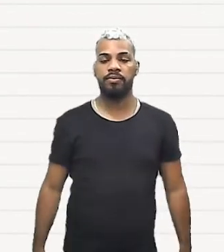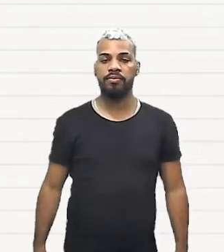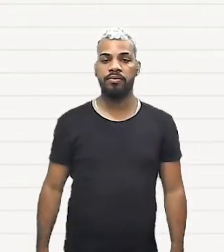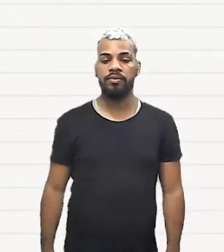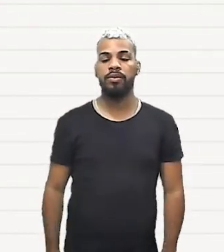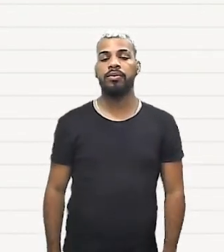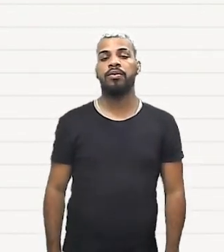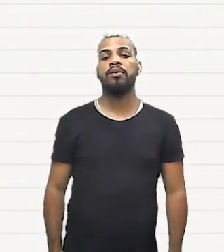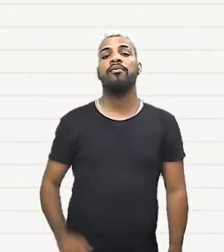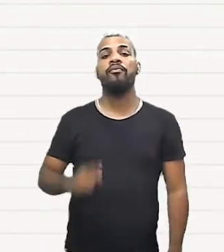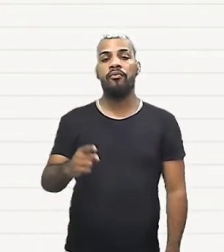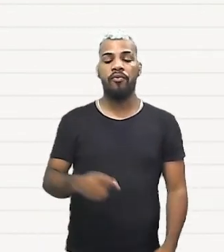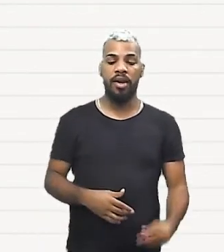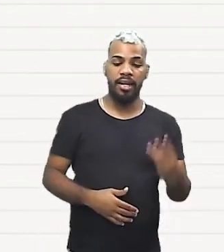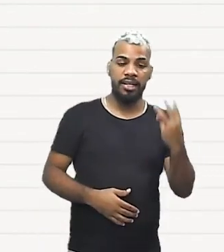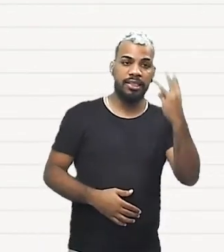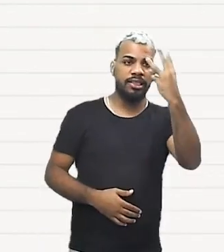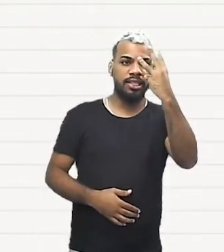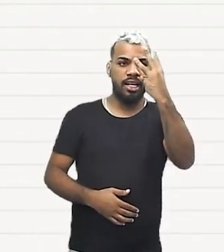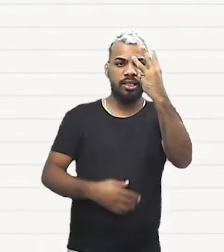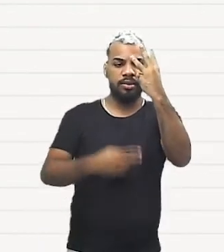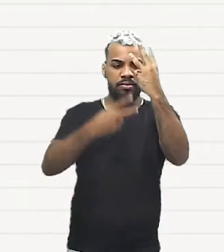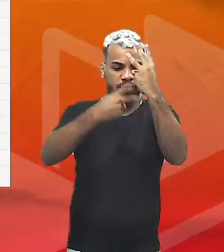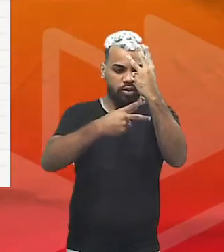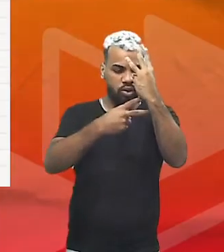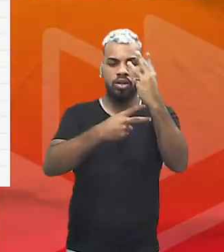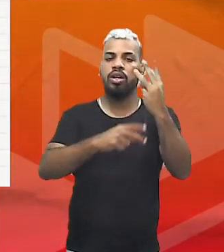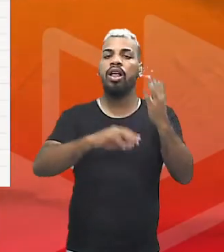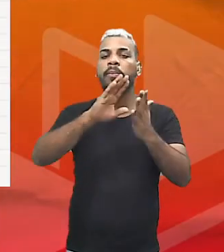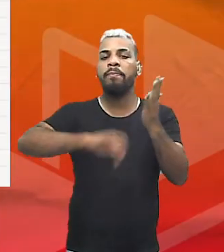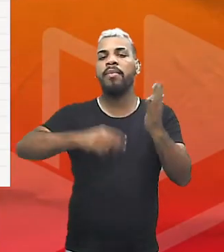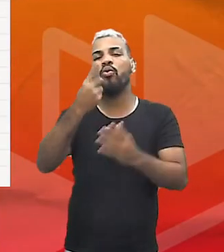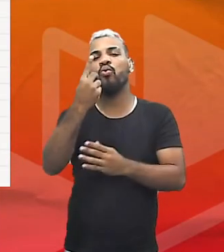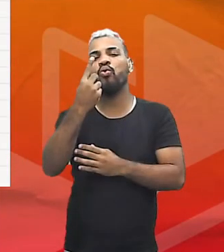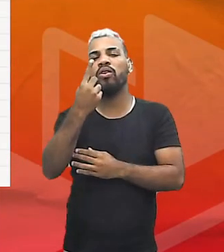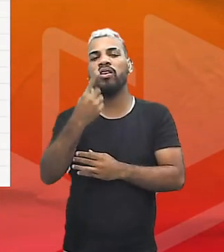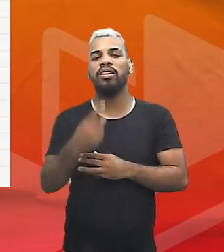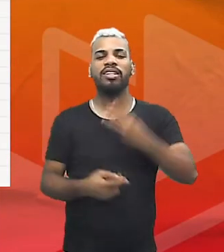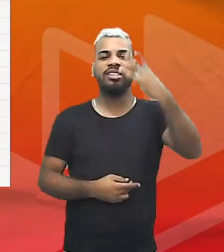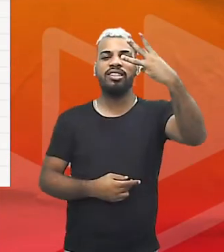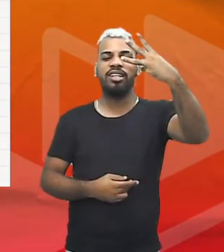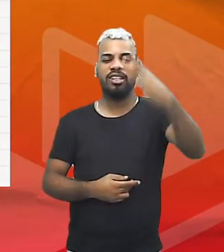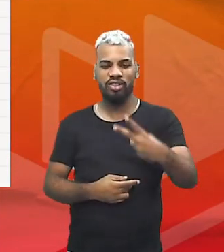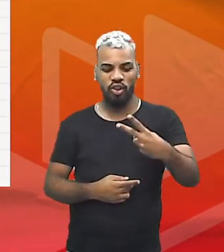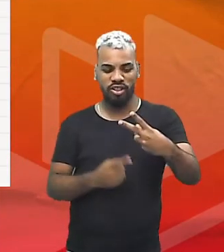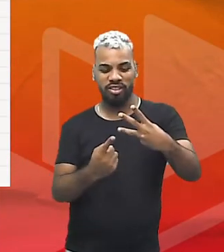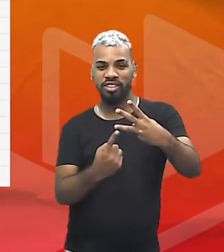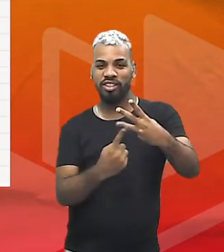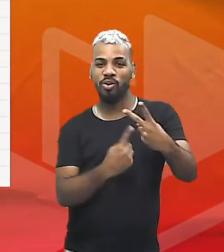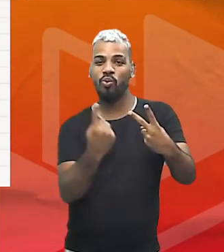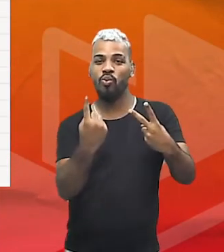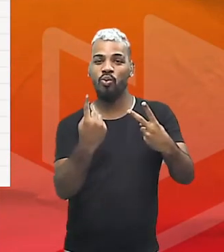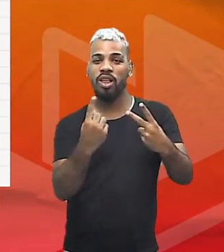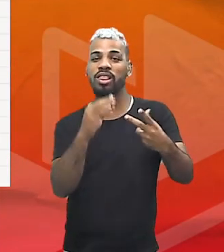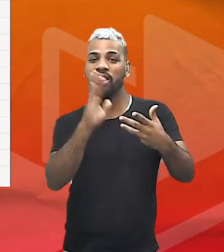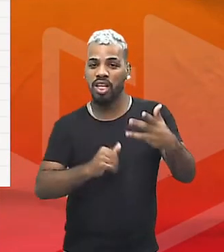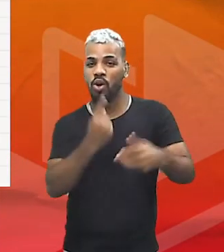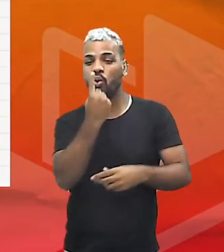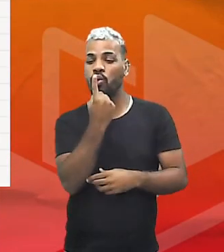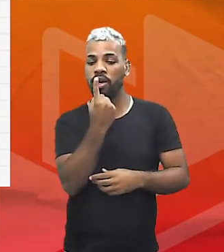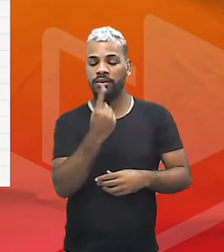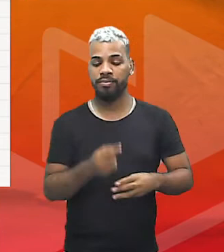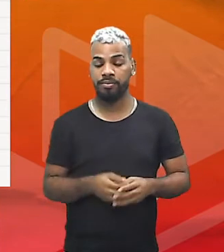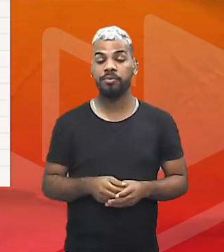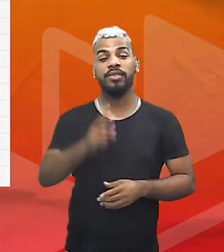de três para dois reduziu um aí deixa eu contar outro segredo Toda vez que você pega esses processos em que você tem liberação de carbono